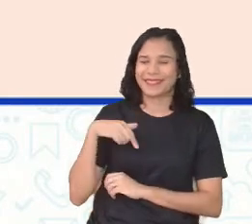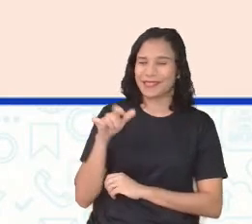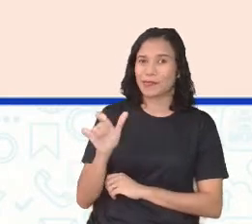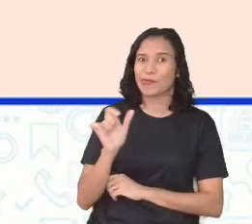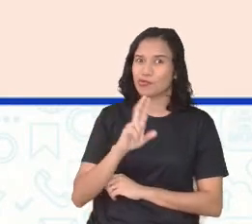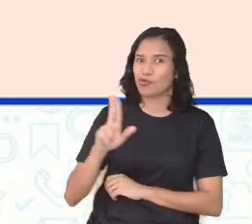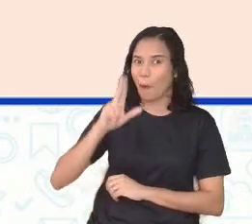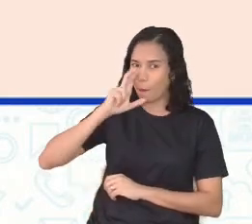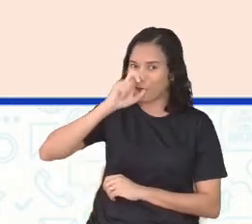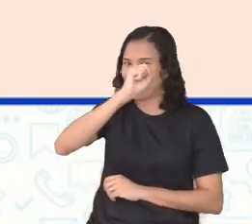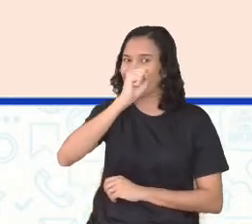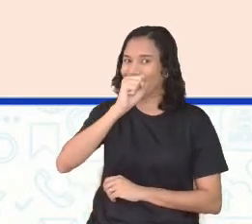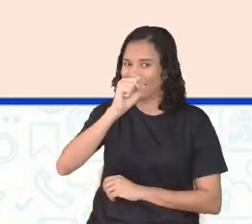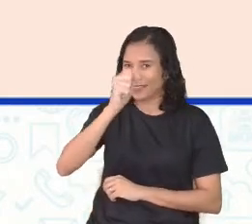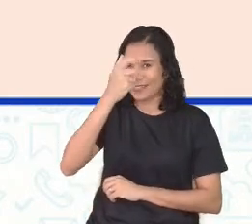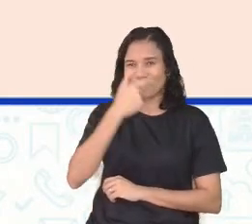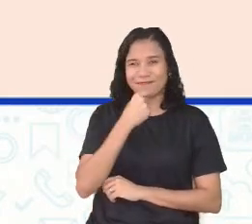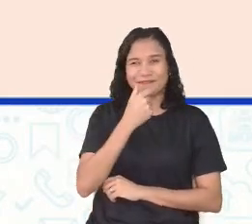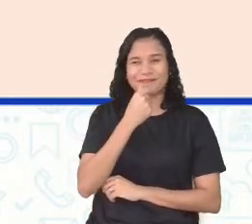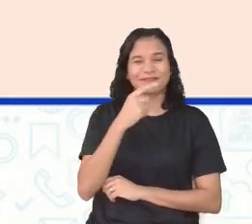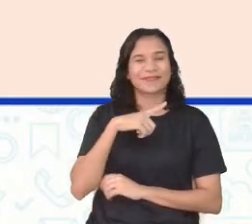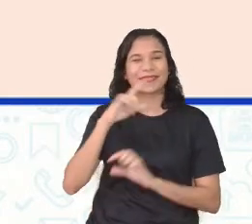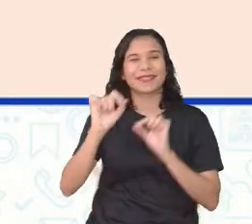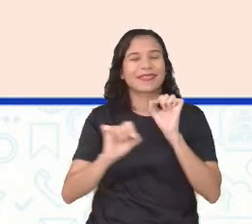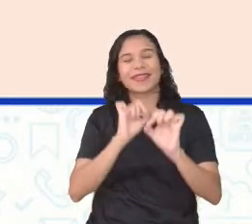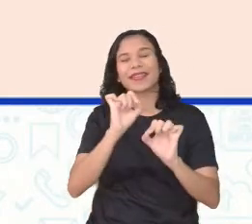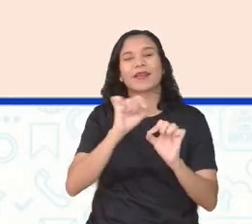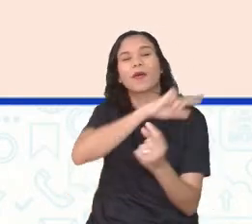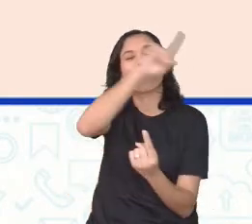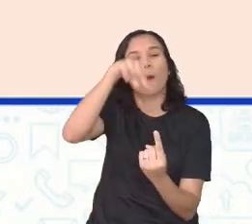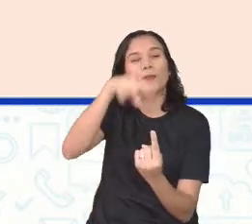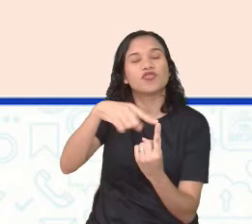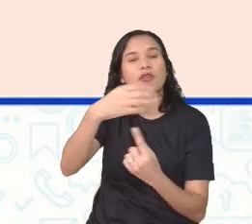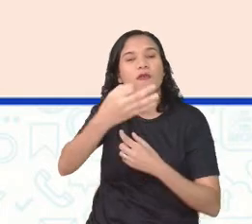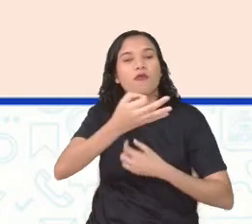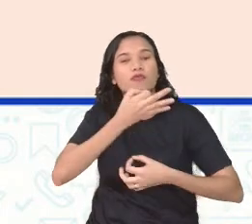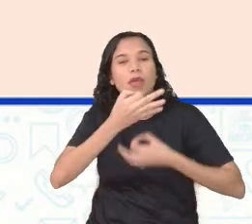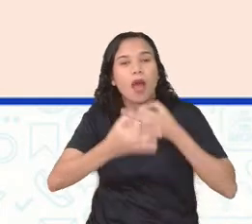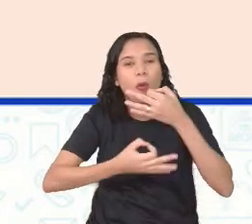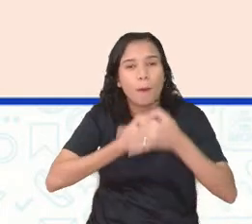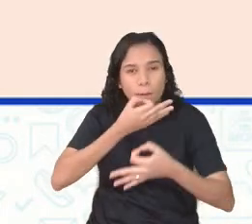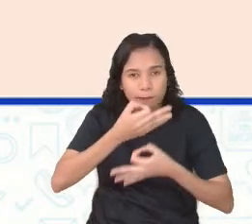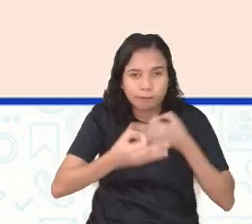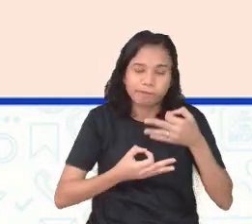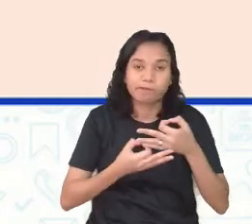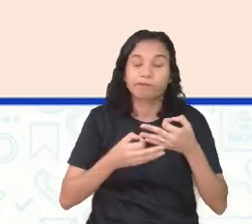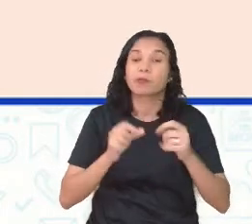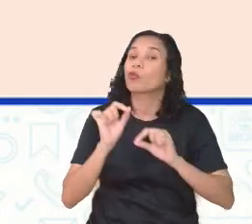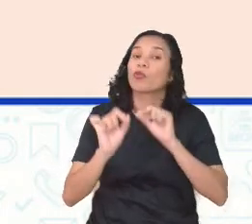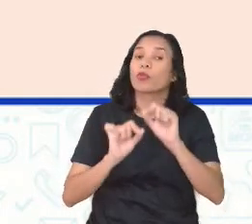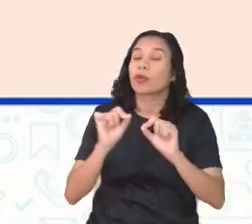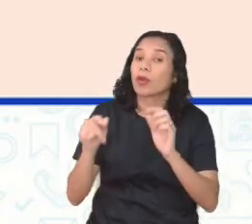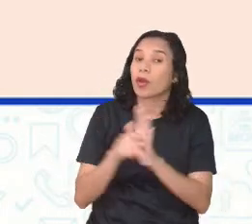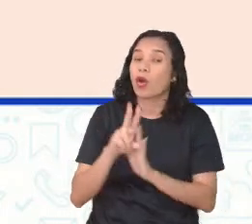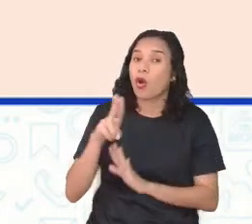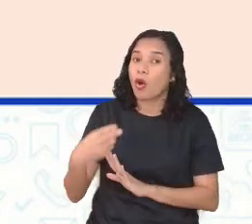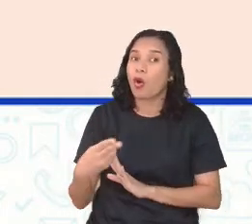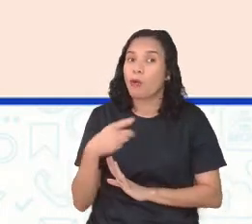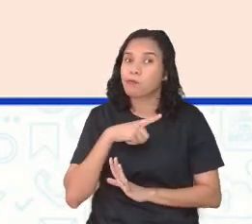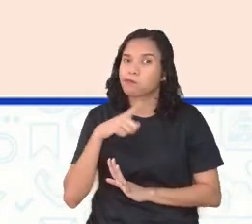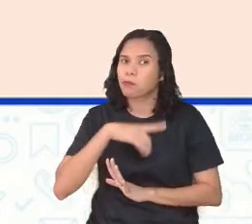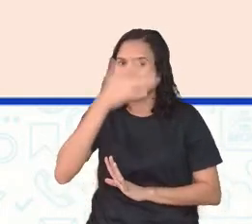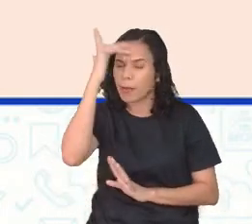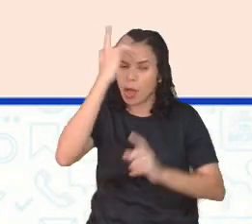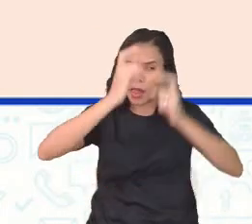Nome forte. Então, ele diz assim: o objetivo da argumentação ou da